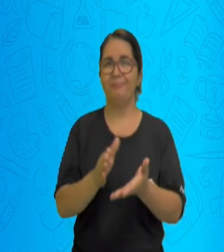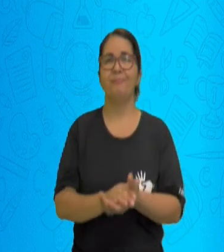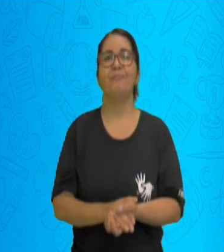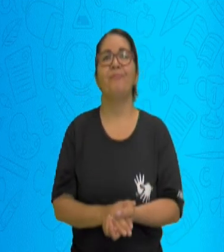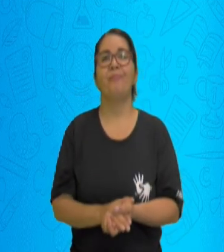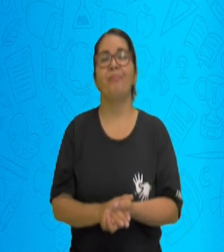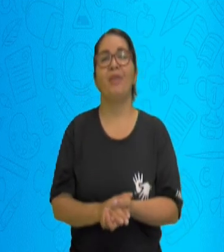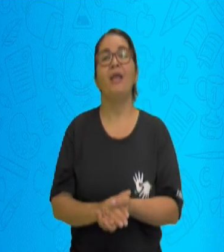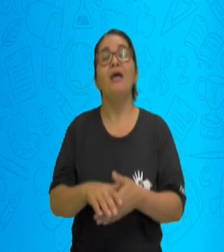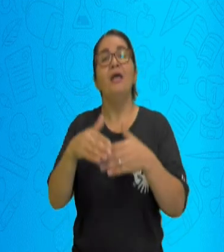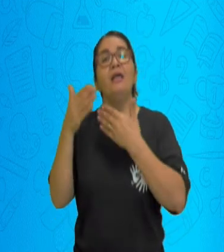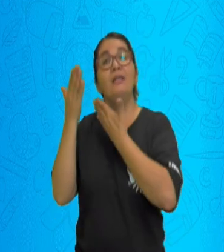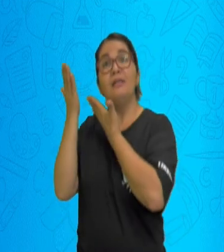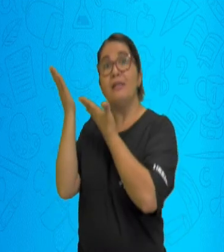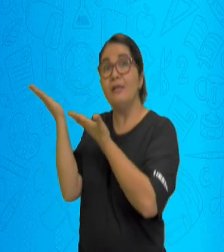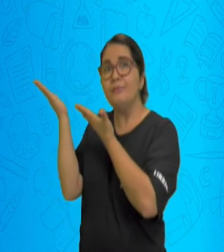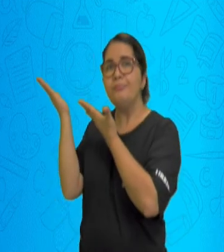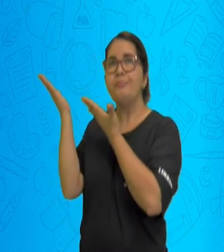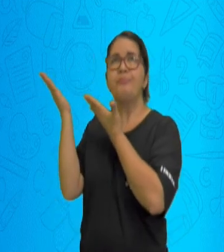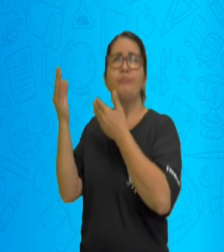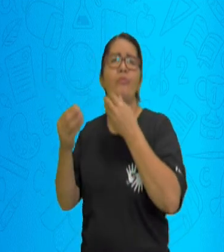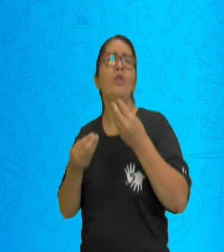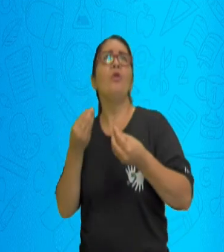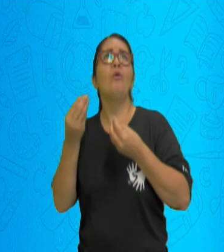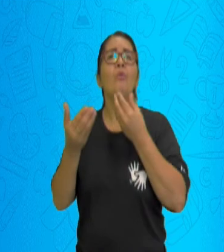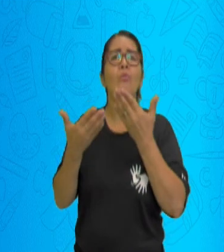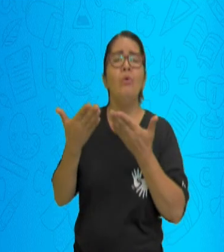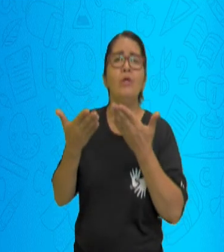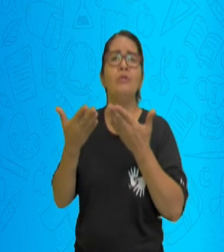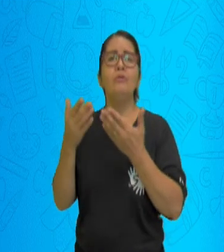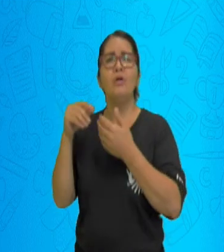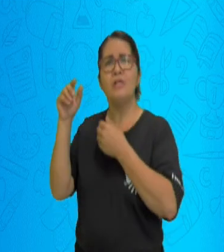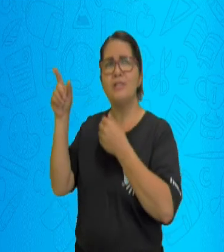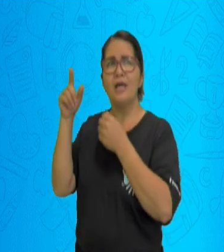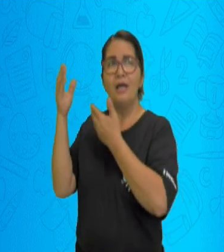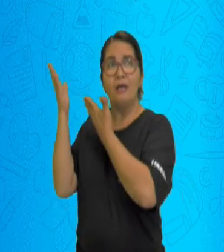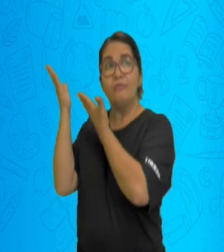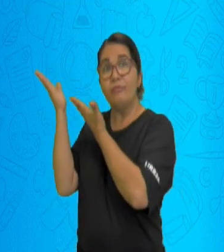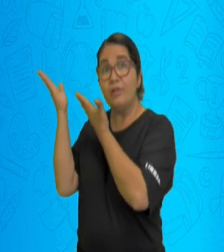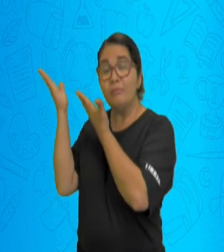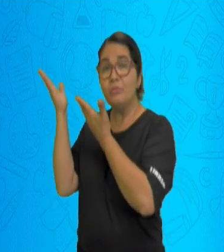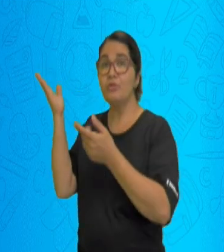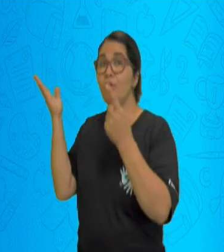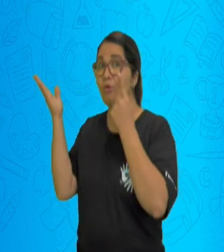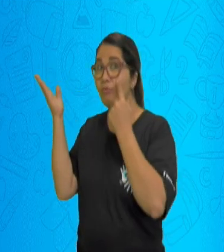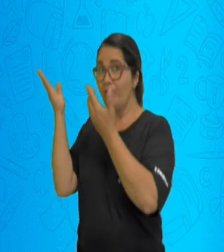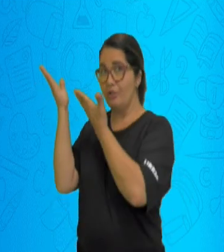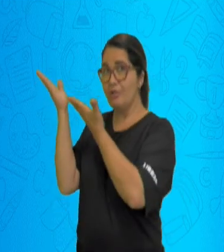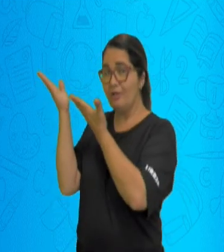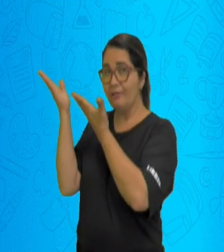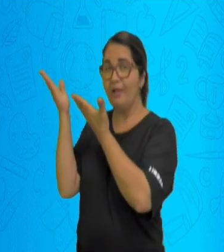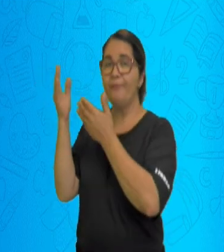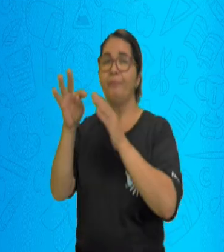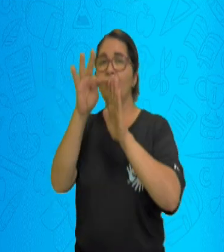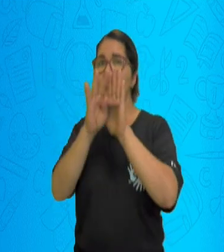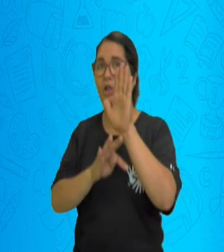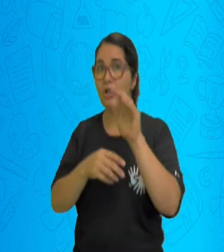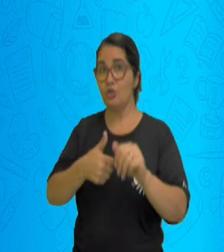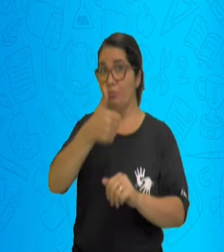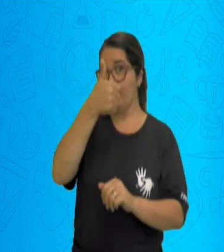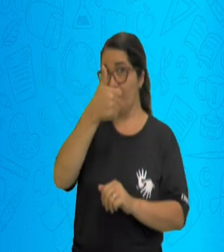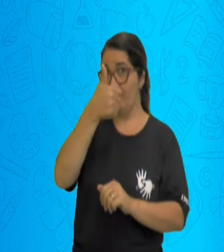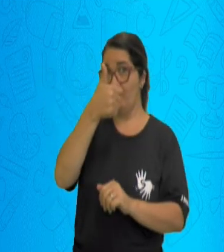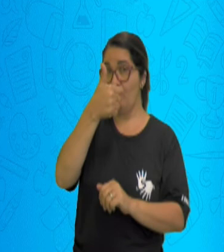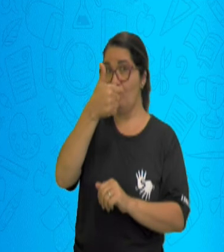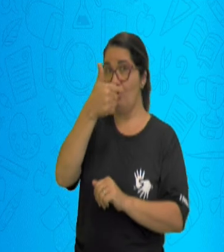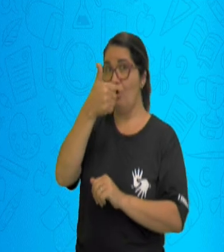Ao analisar os textos 1 e 2, é possível notar a diferença entre a linguagem formal e informal. Notem que o primeiro